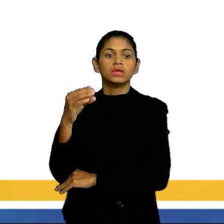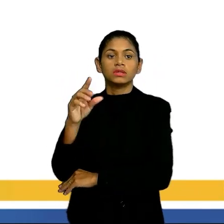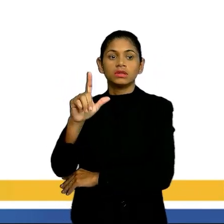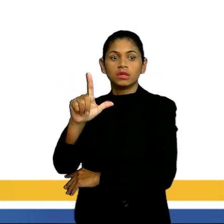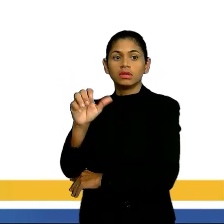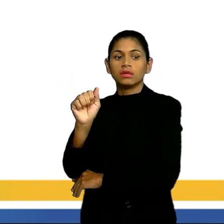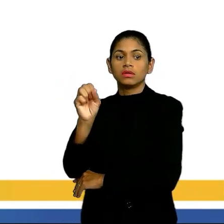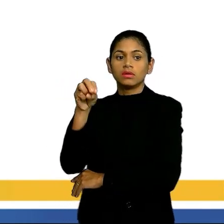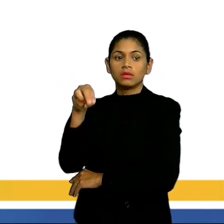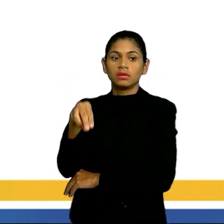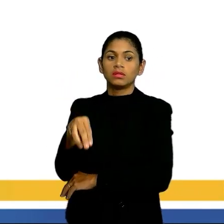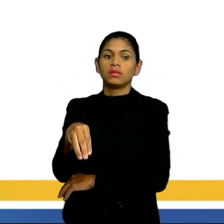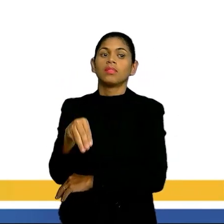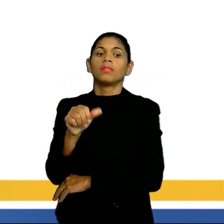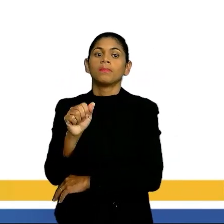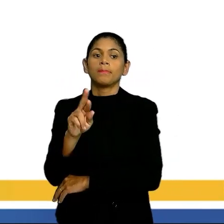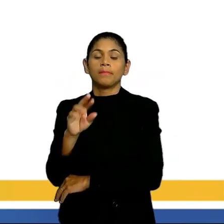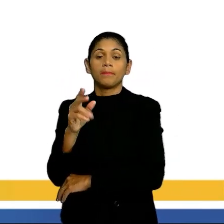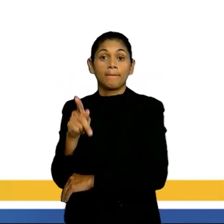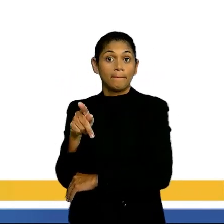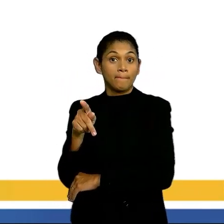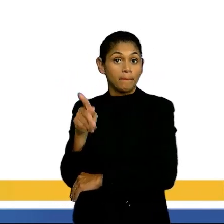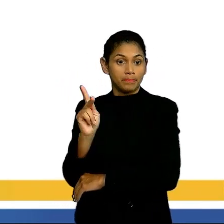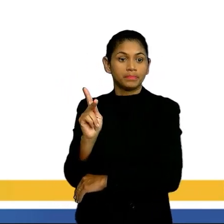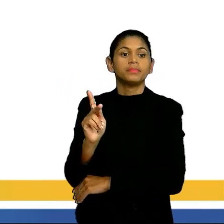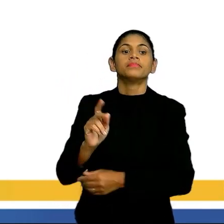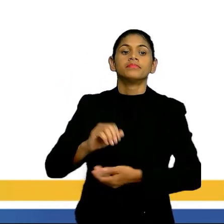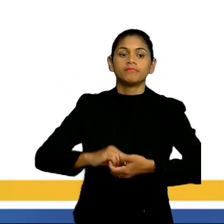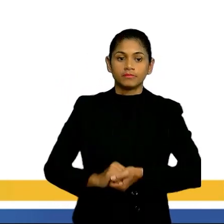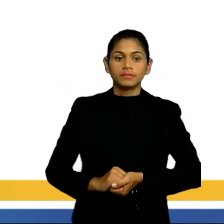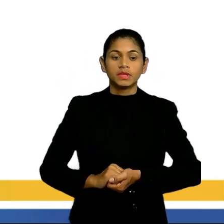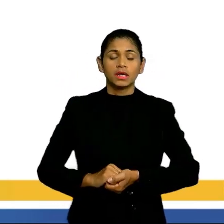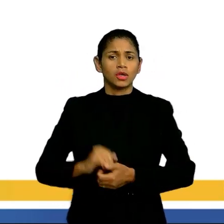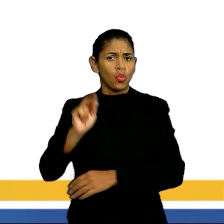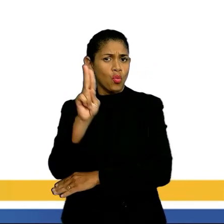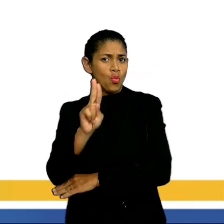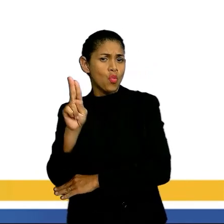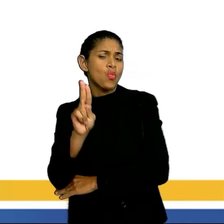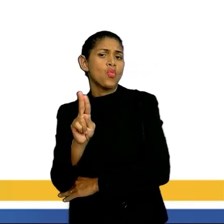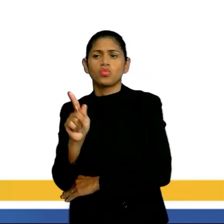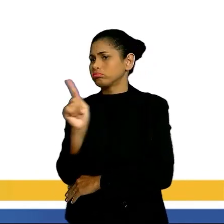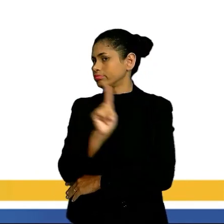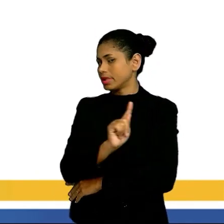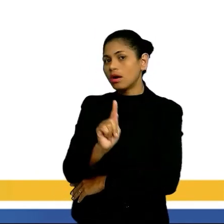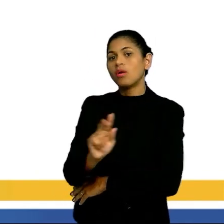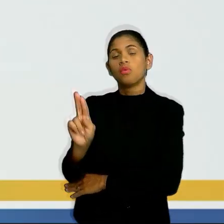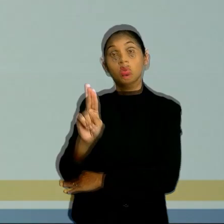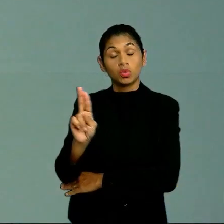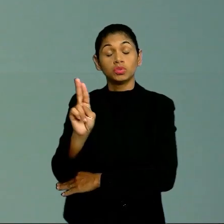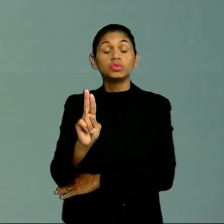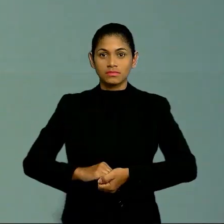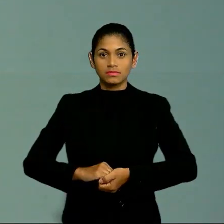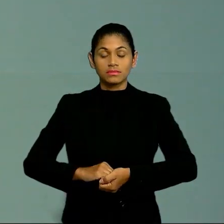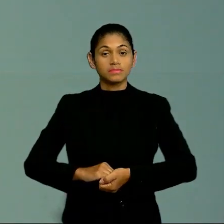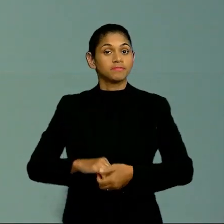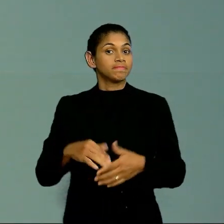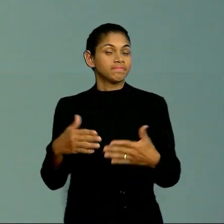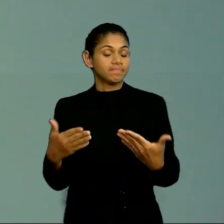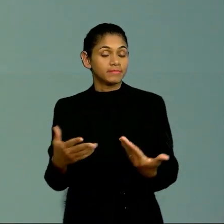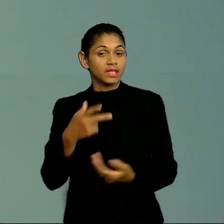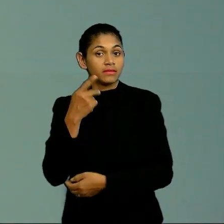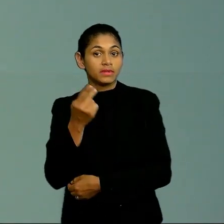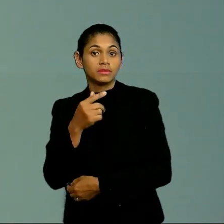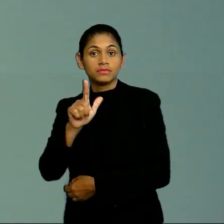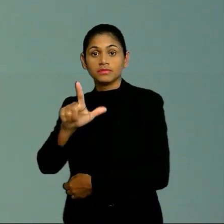e desuso, a lei dos caracteres adquiridos, e ele falou também da adaptação ao meio. Então, falando